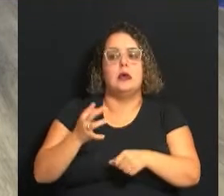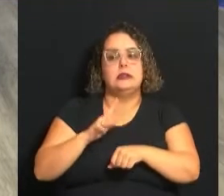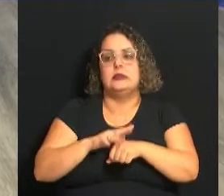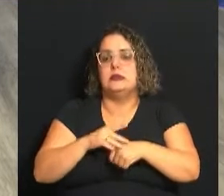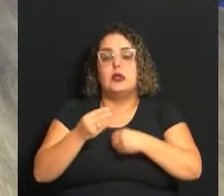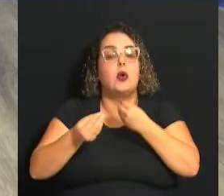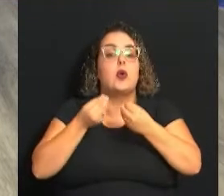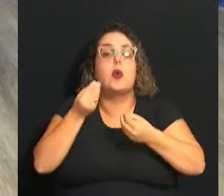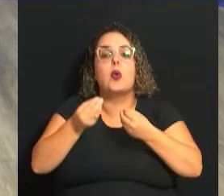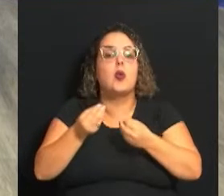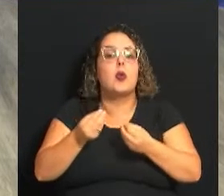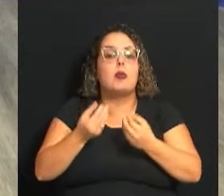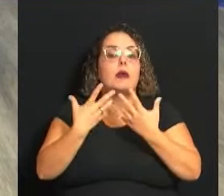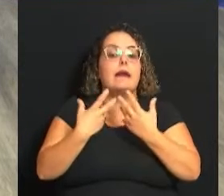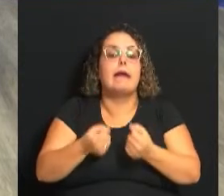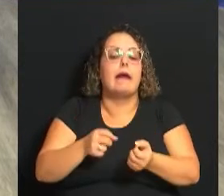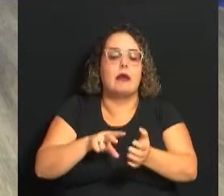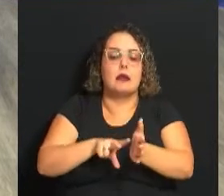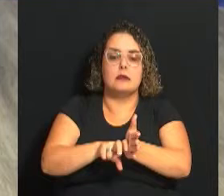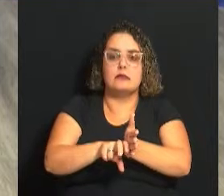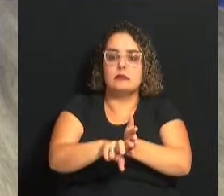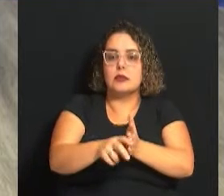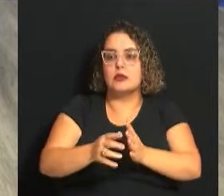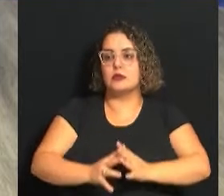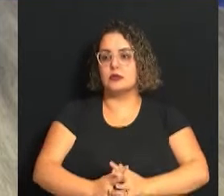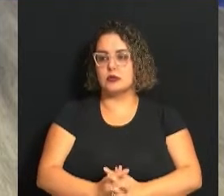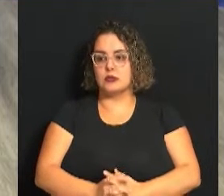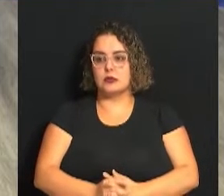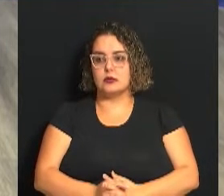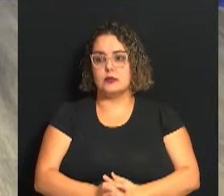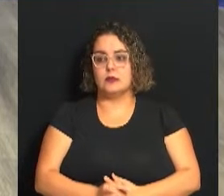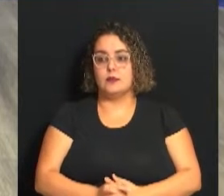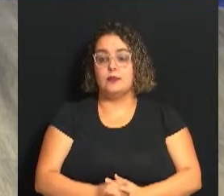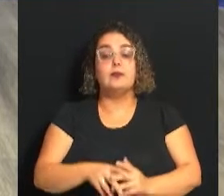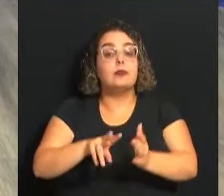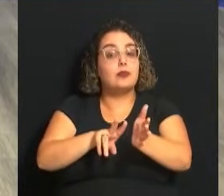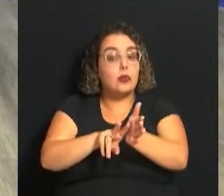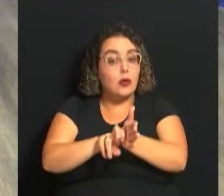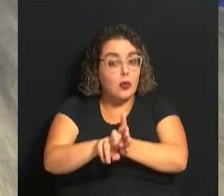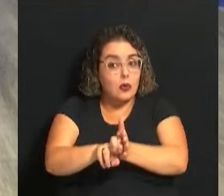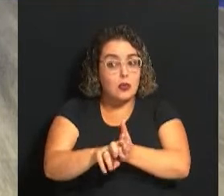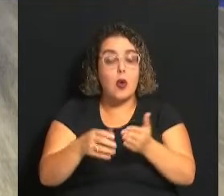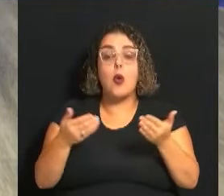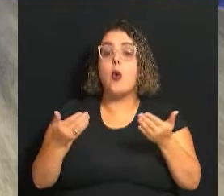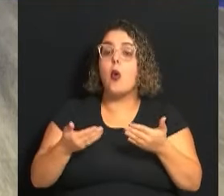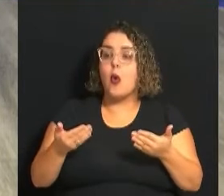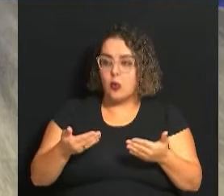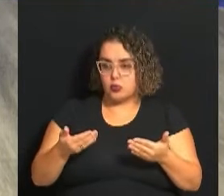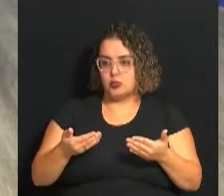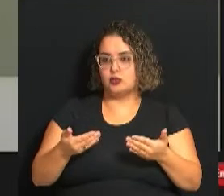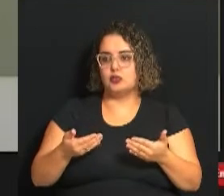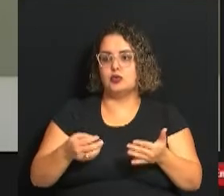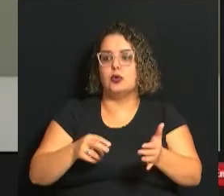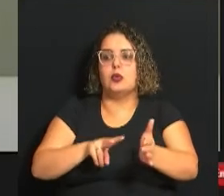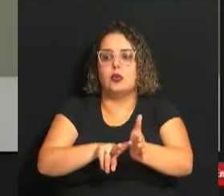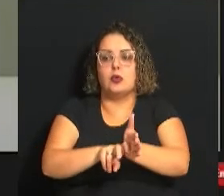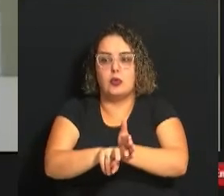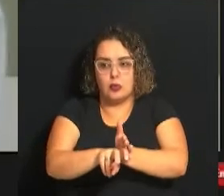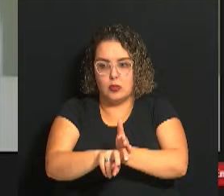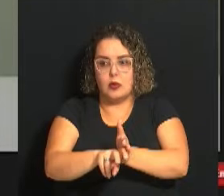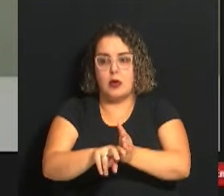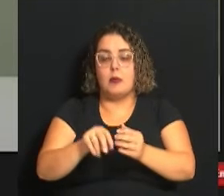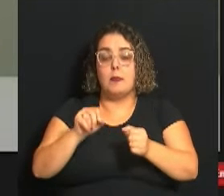esse diagnóstico? O diagnóstico hoje é feito pelos